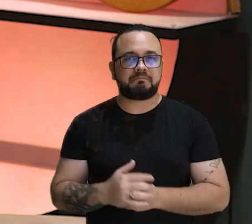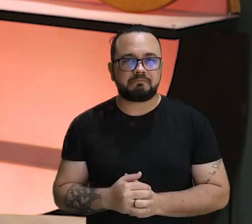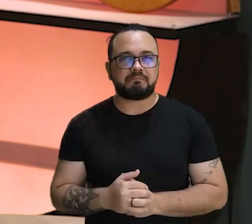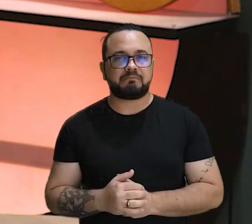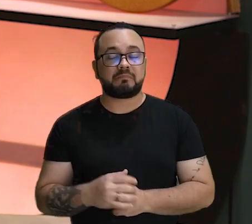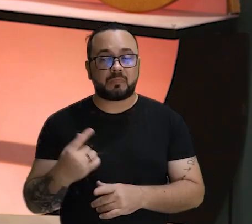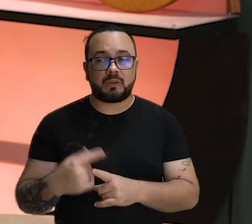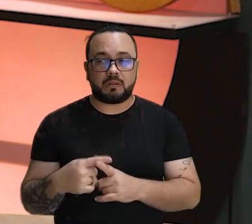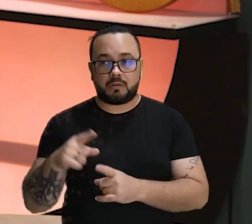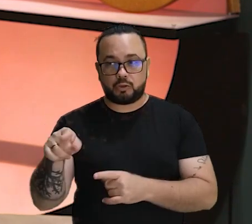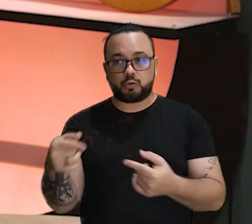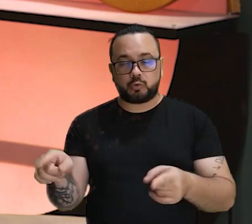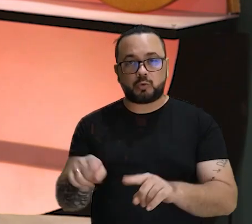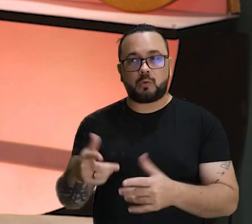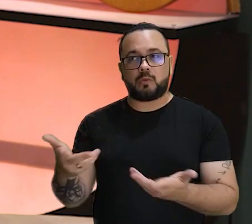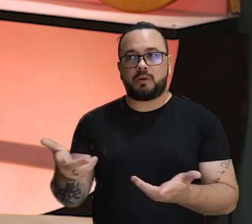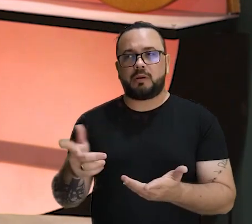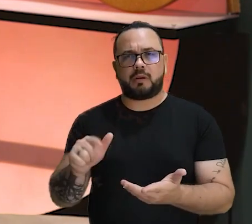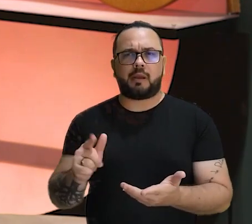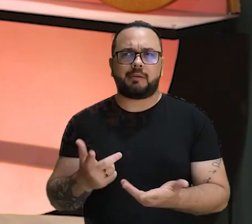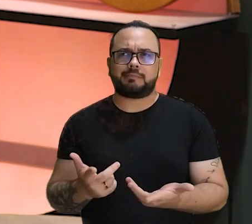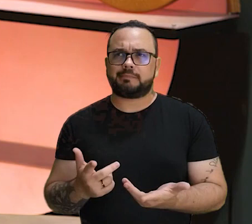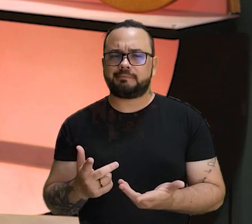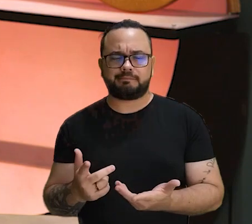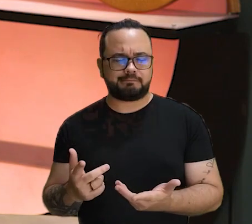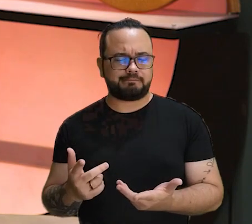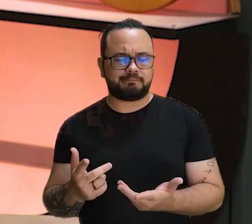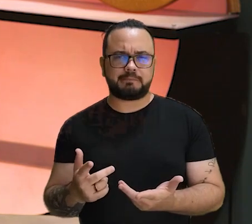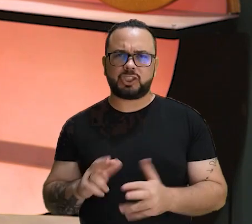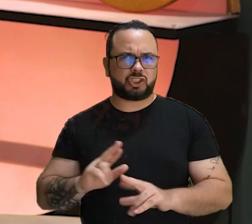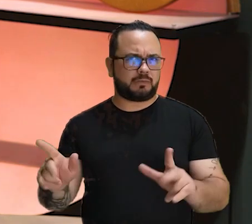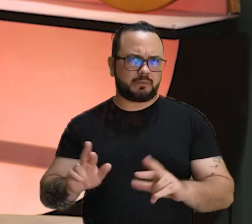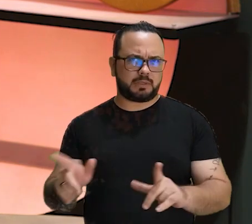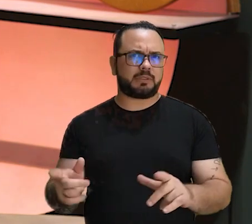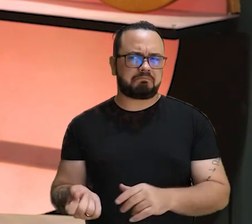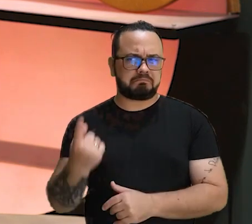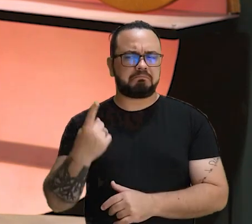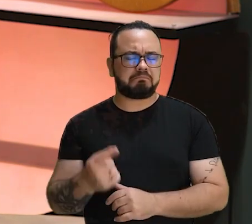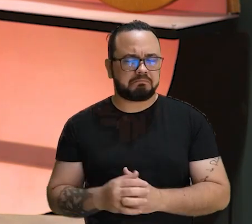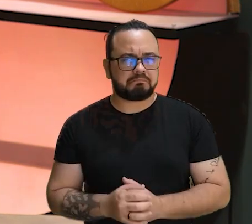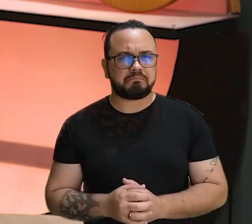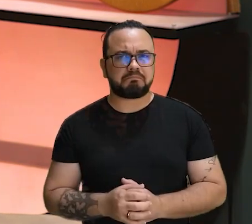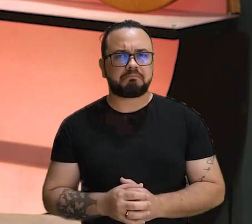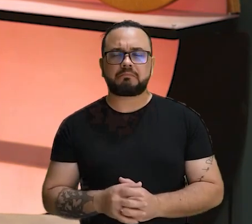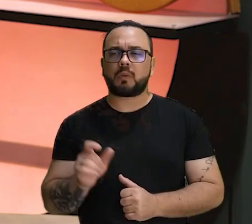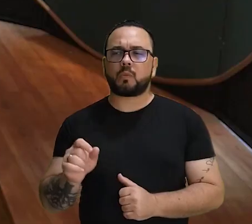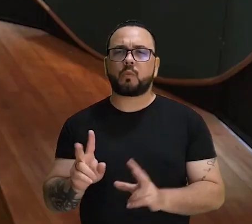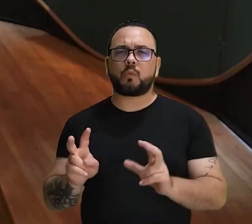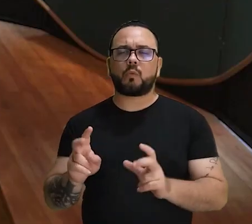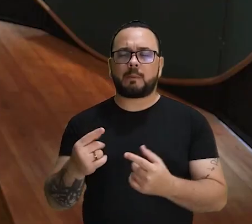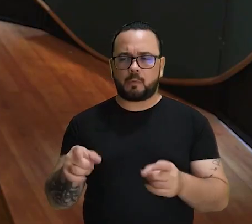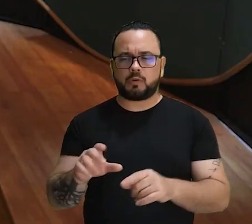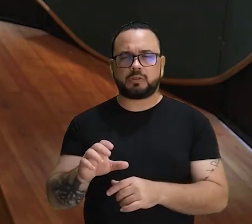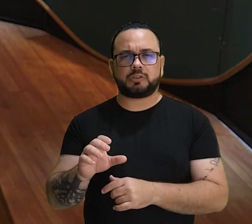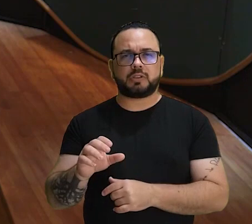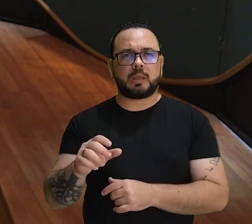Porque o seu som, ele é de longe diferente, assim, no mínimo. E coisas normais você